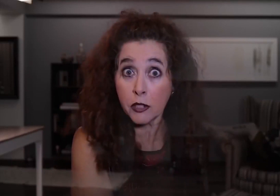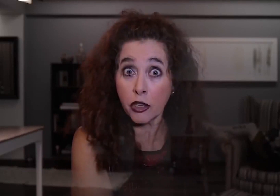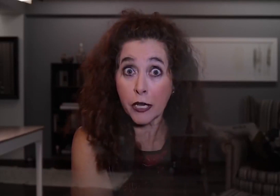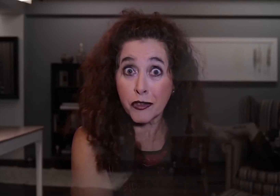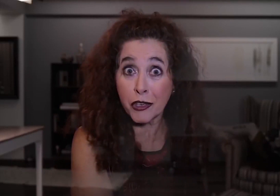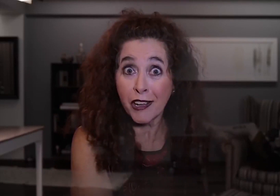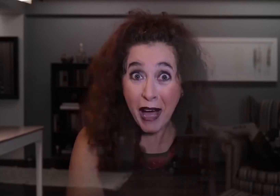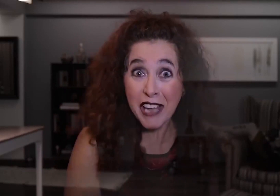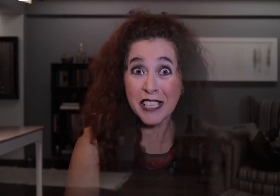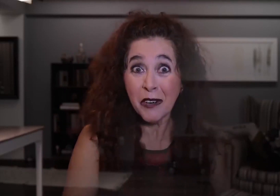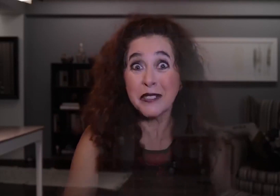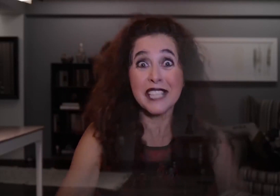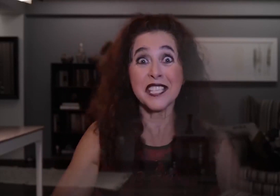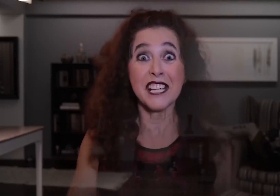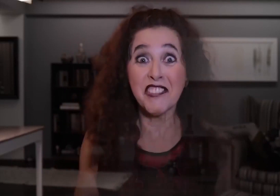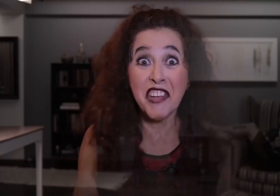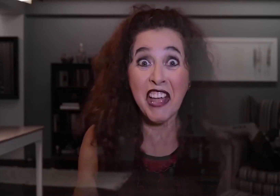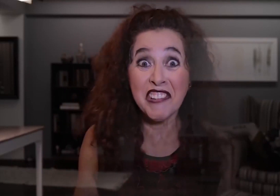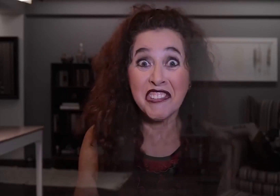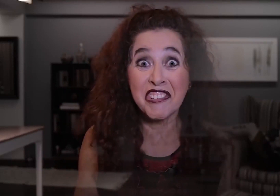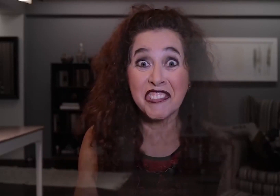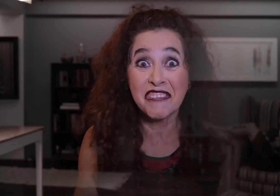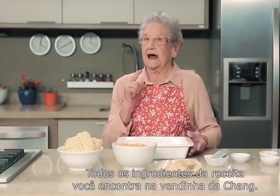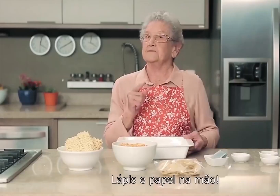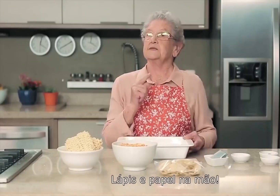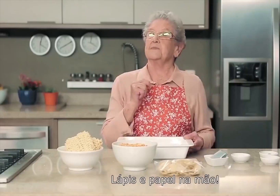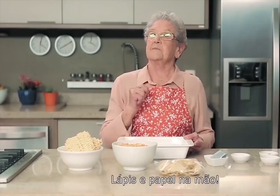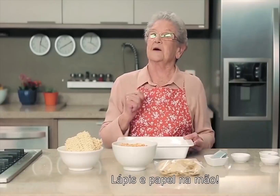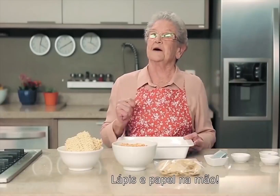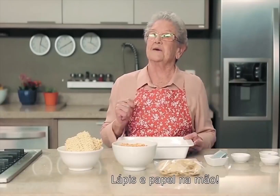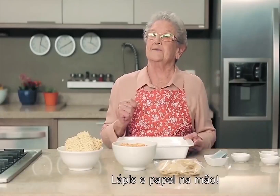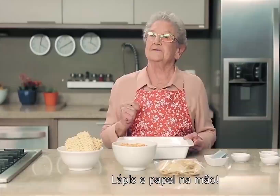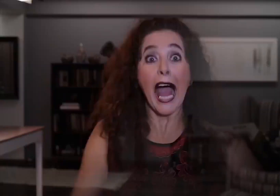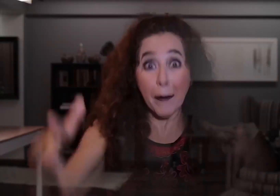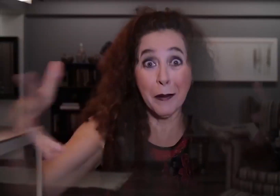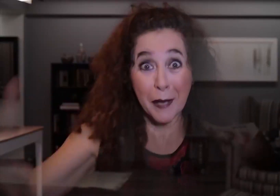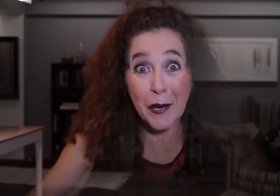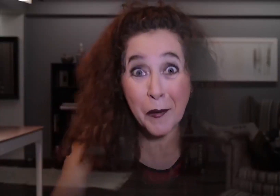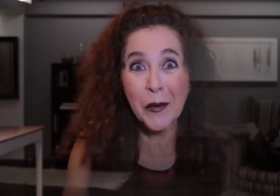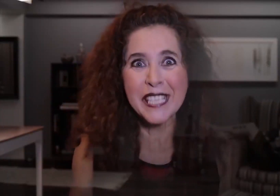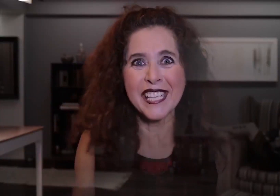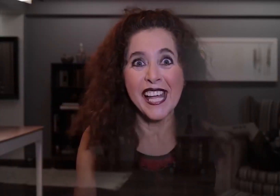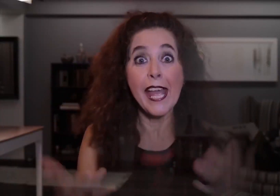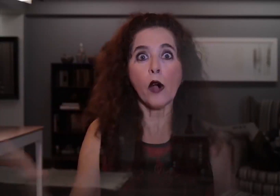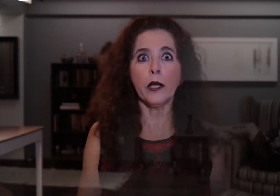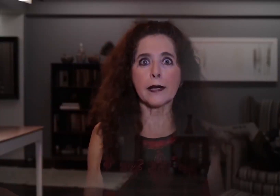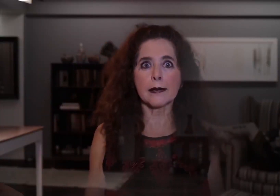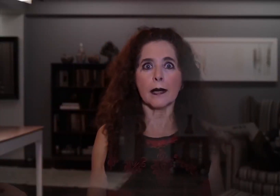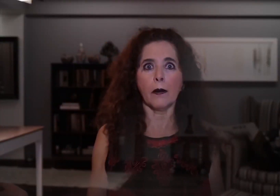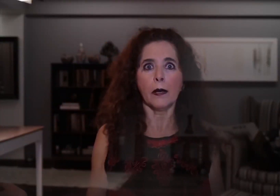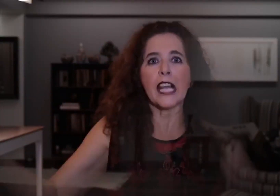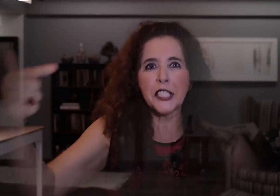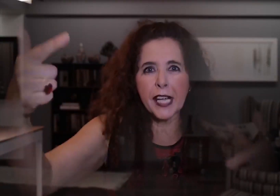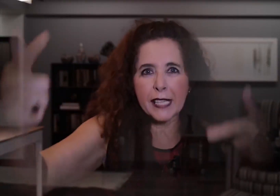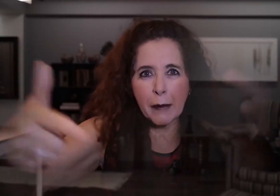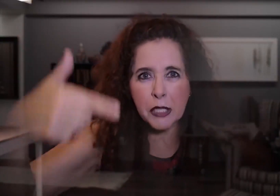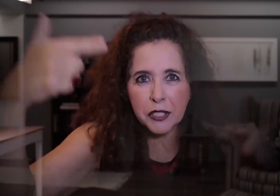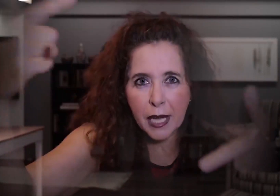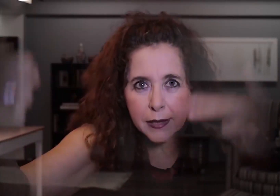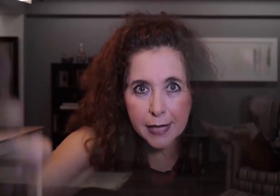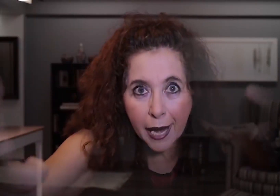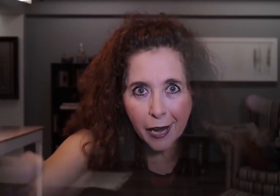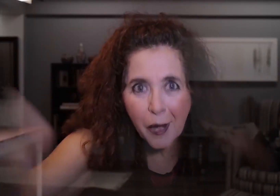uma pessoa encarnada. É simples, gente. Basta usar esses ingredientes. Lápis e papel na mão. A primeira coisa é